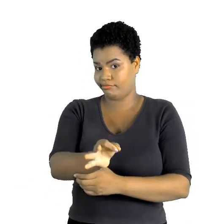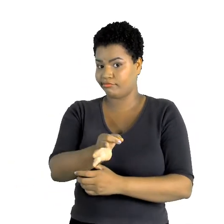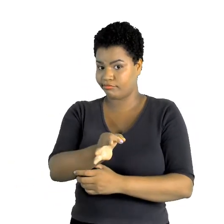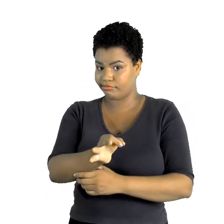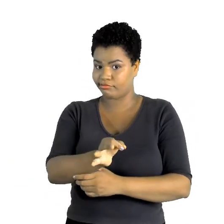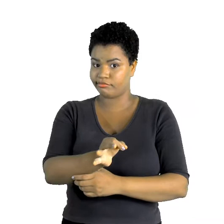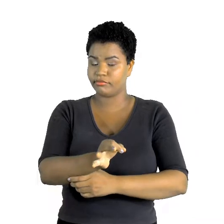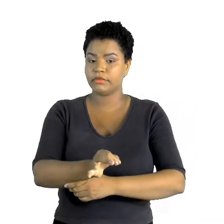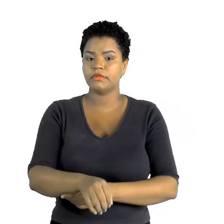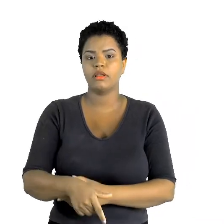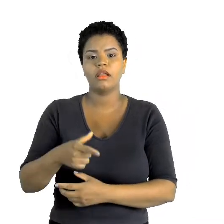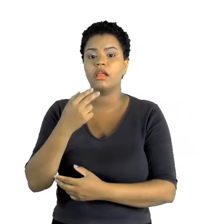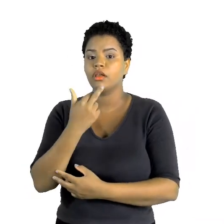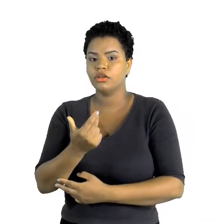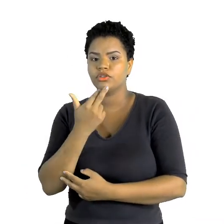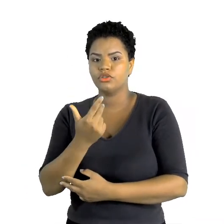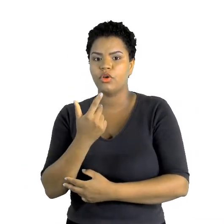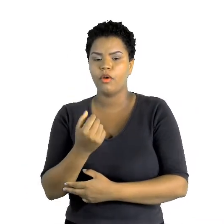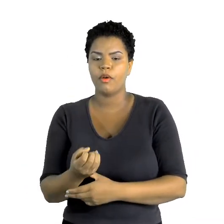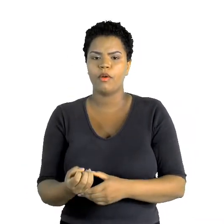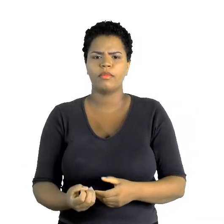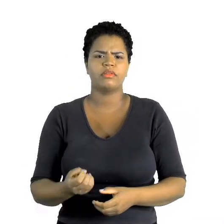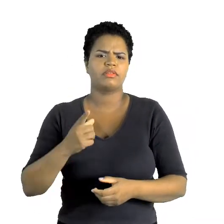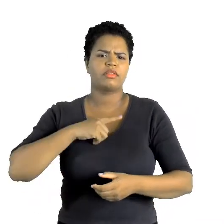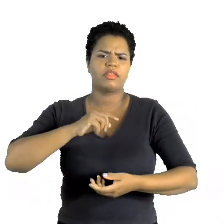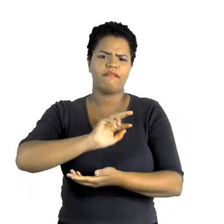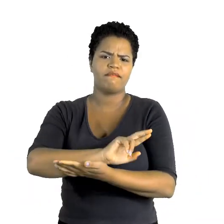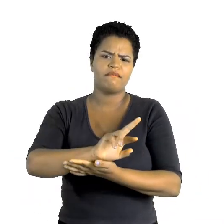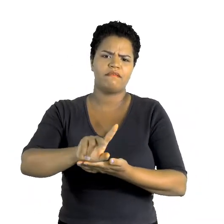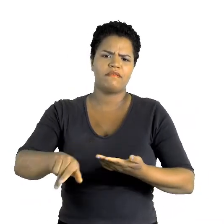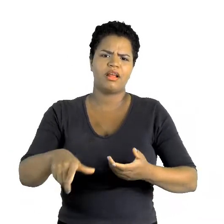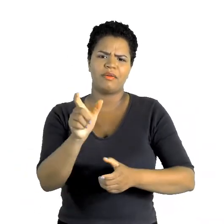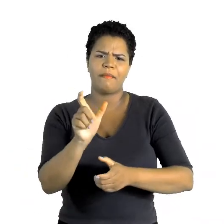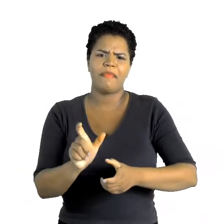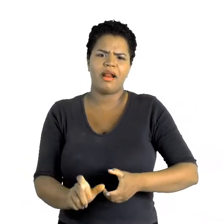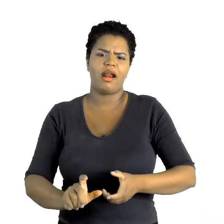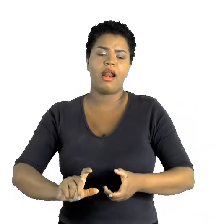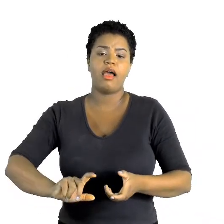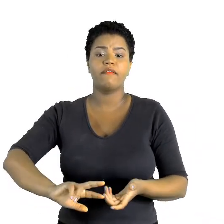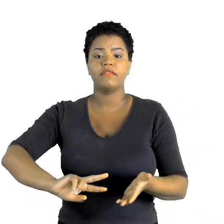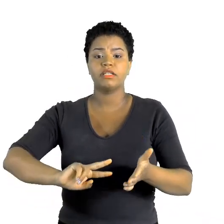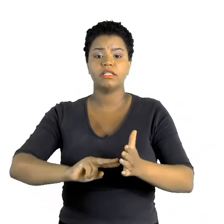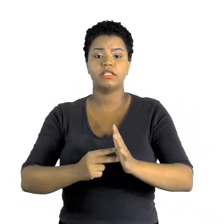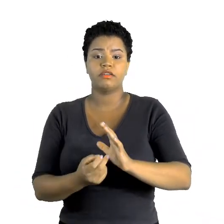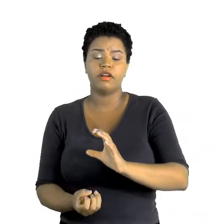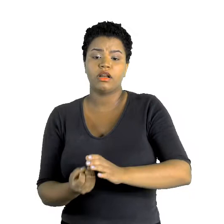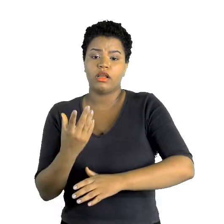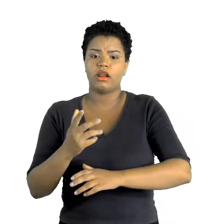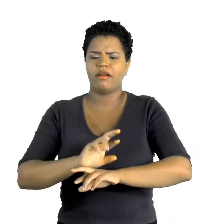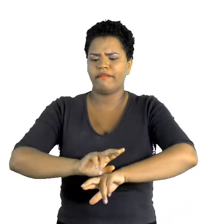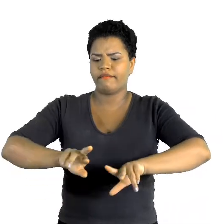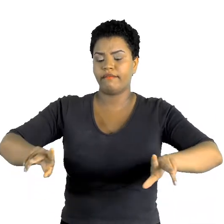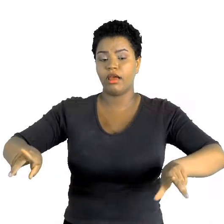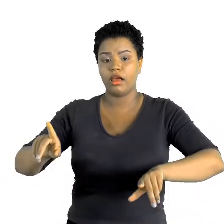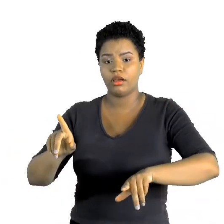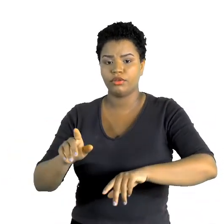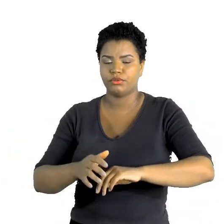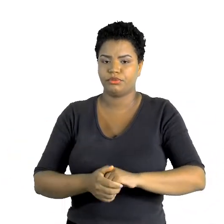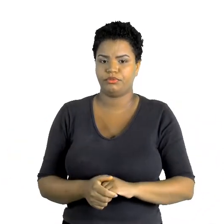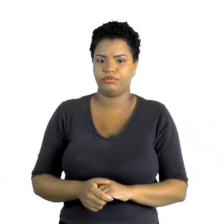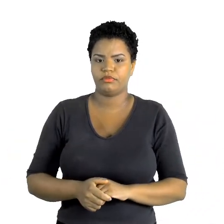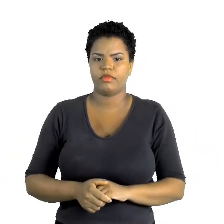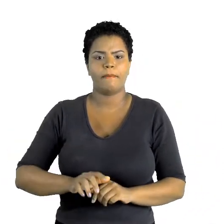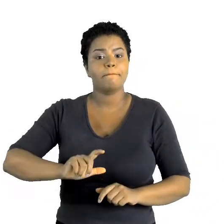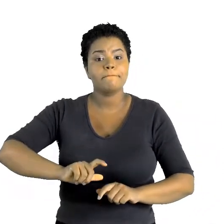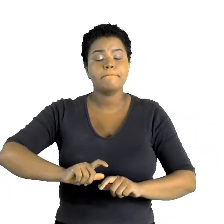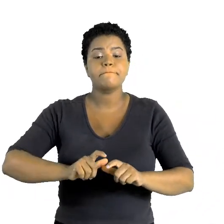os idiomas são formados por uma infinidade de palavras de diferentes origens e grande parte delas são formadas por